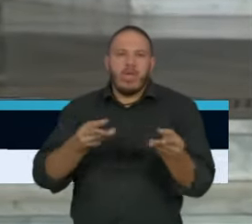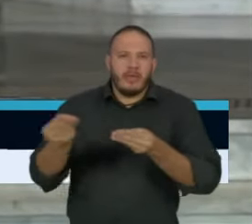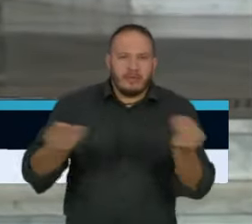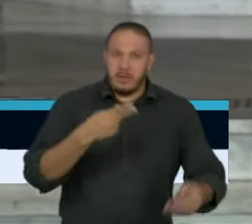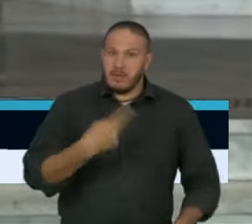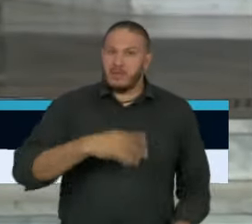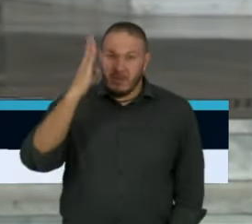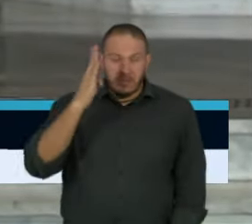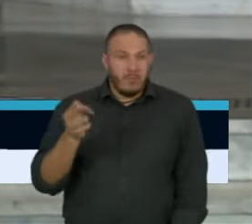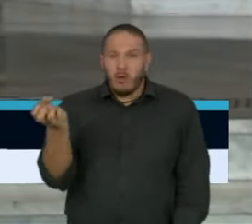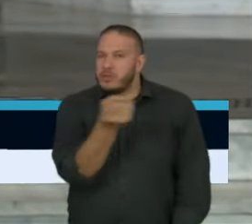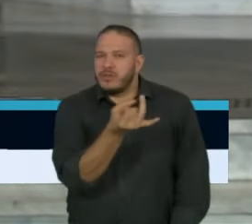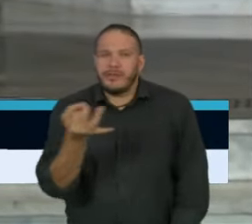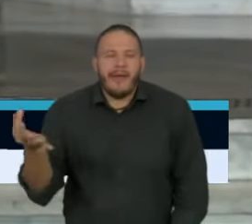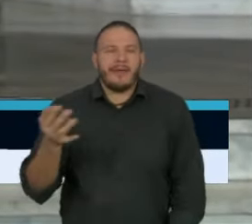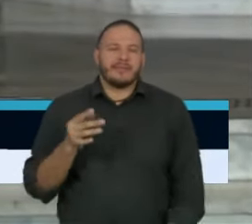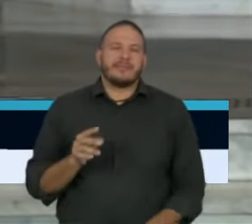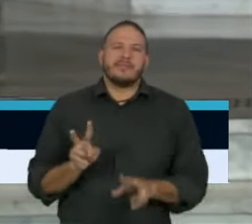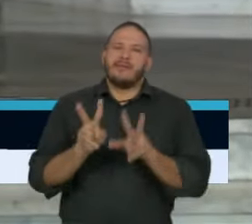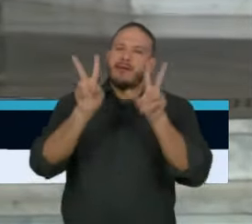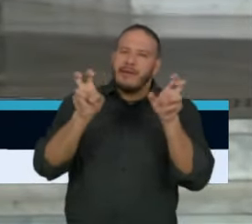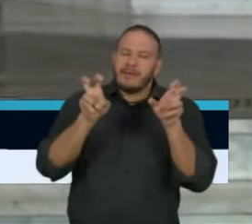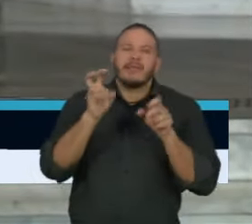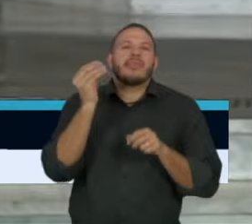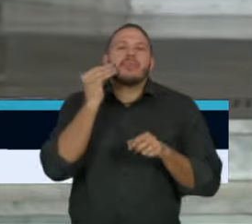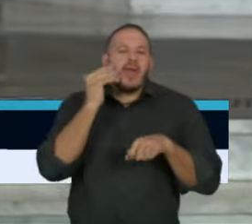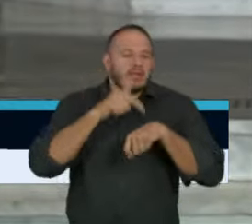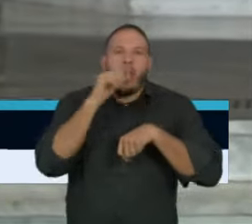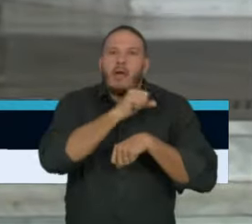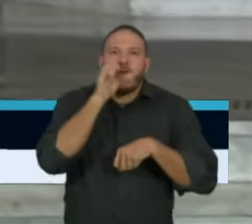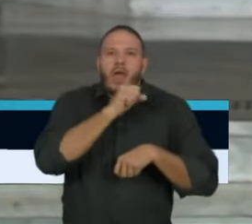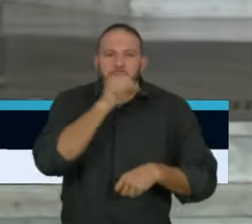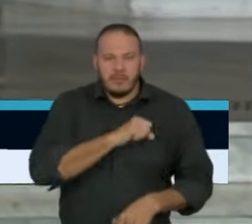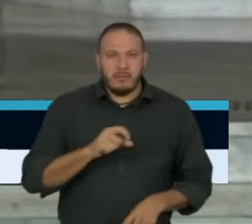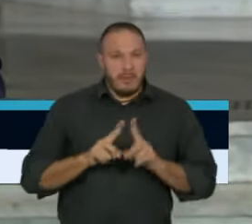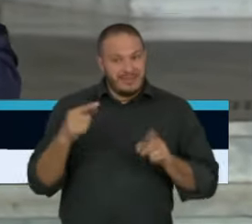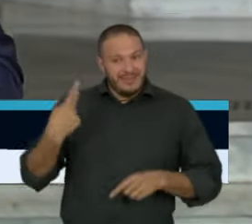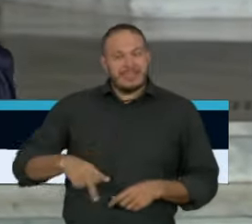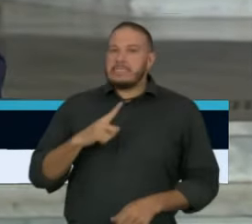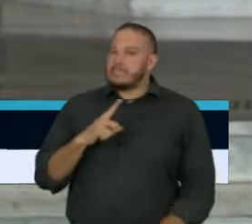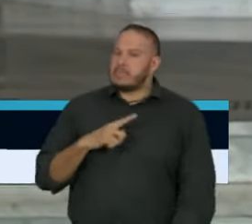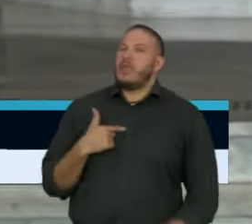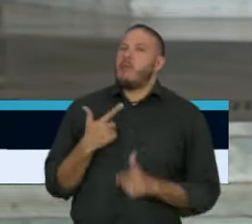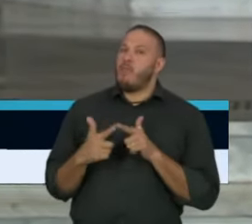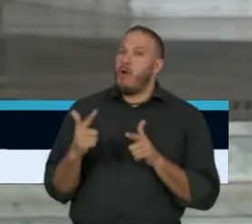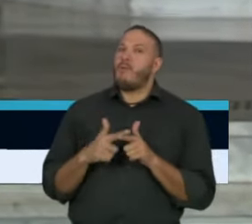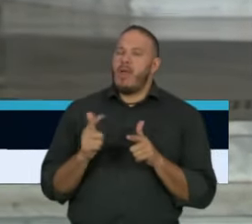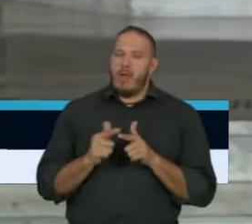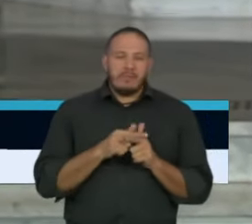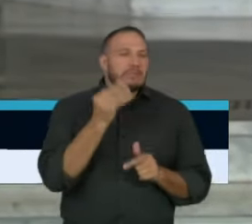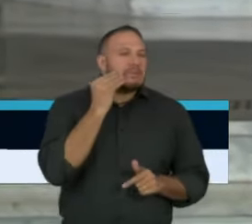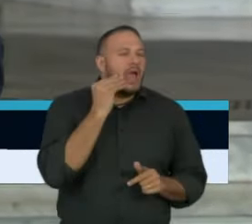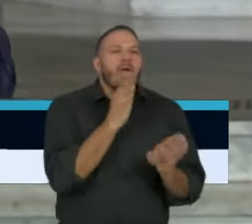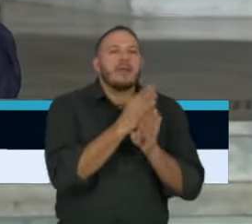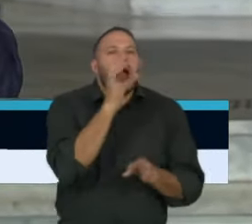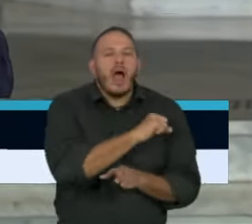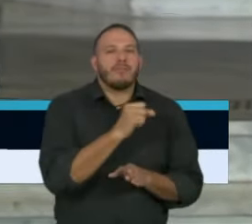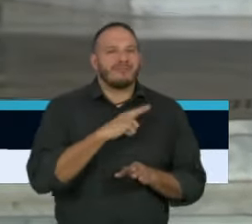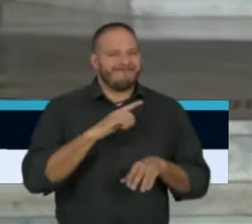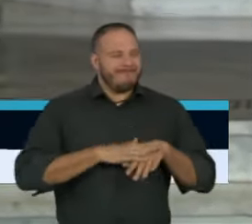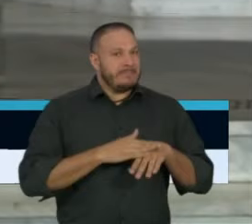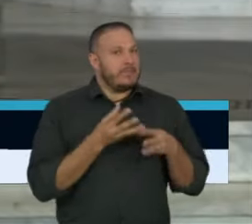uma enxurrada dos chamados testes rápidos. E aqui nós temos um problema com a qualidade desses testes rápidos. O jornal